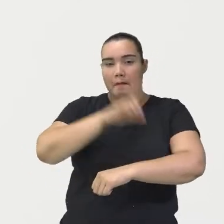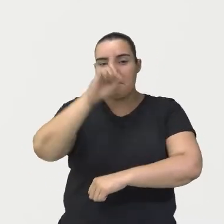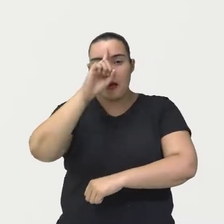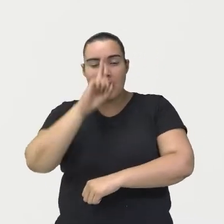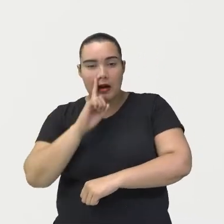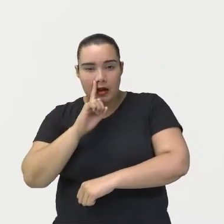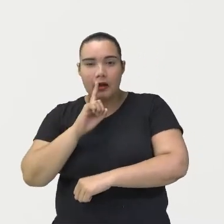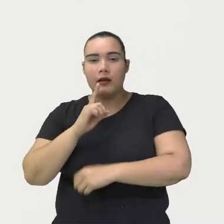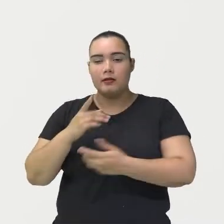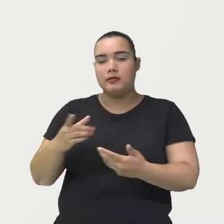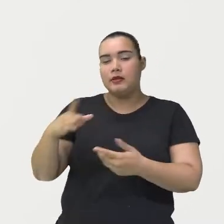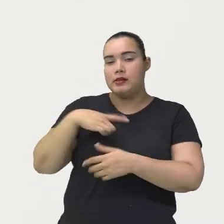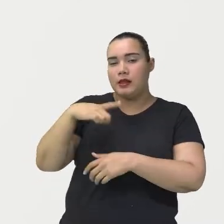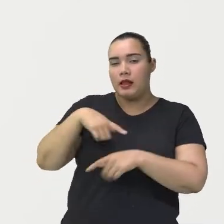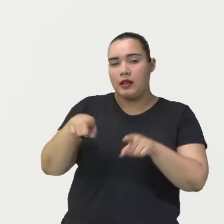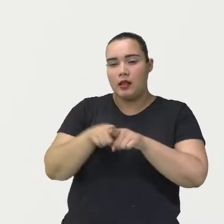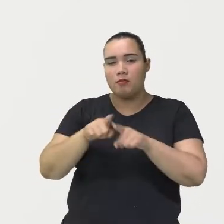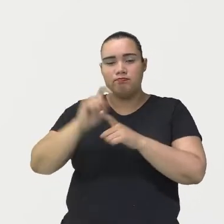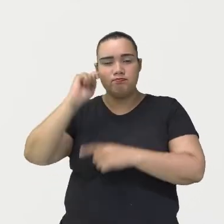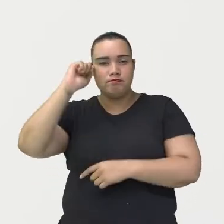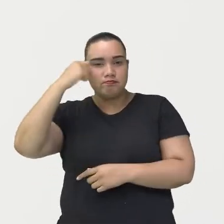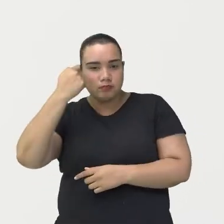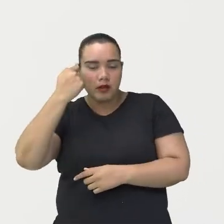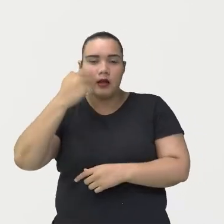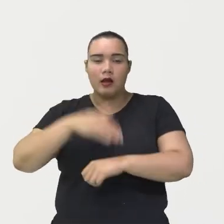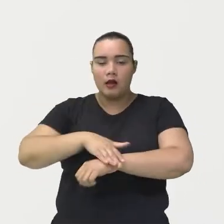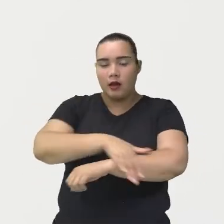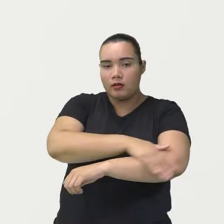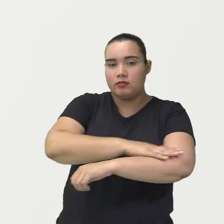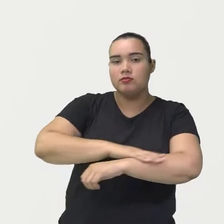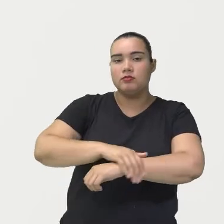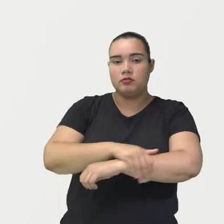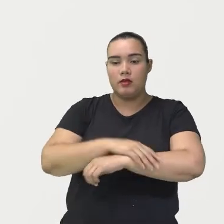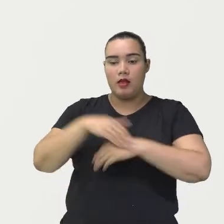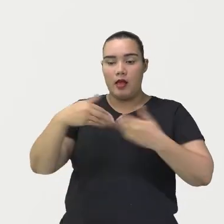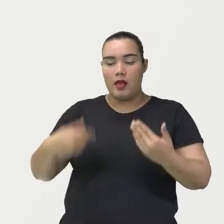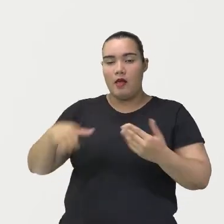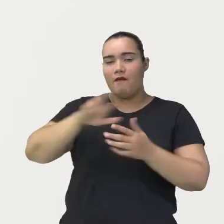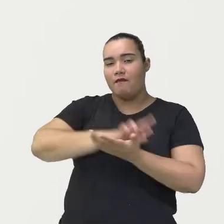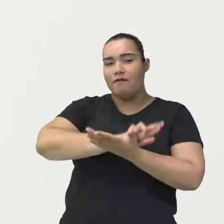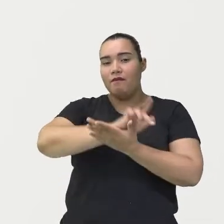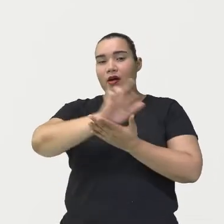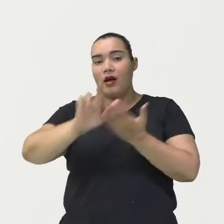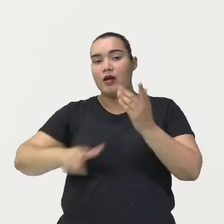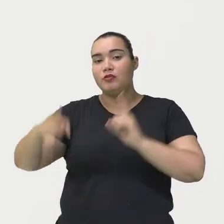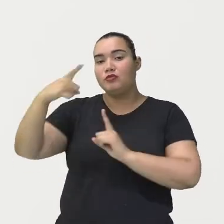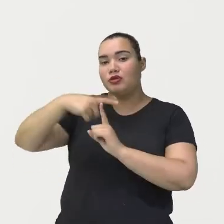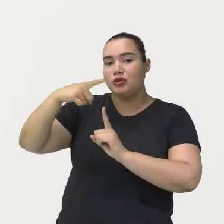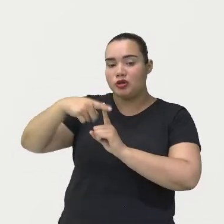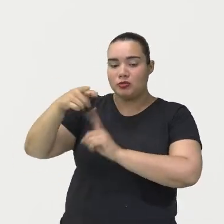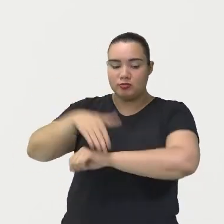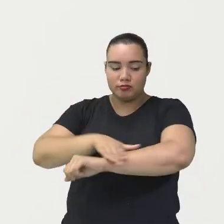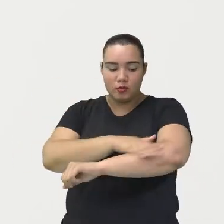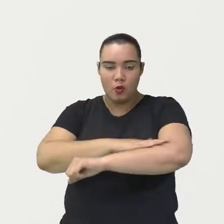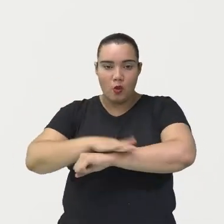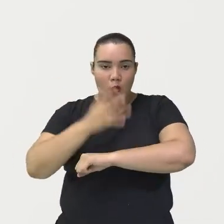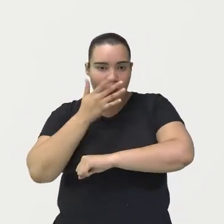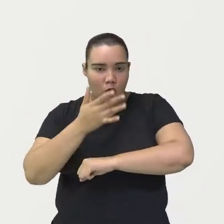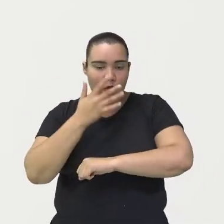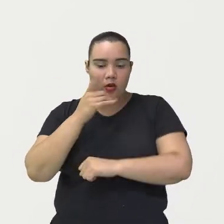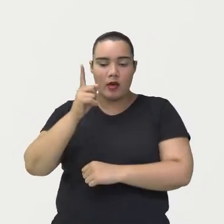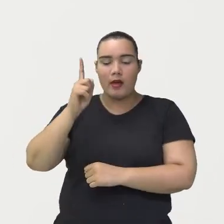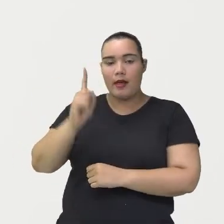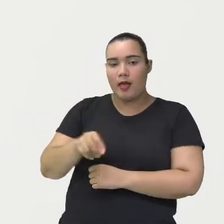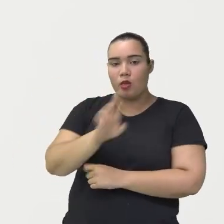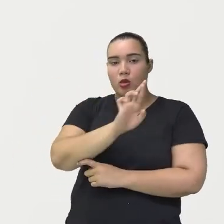pardas, mulatas, negras. Esses tons diferentes de pele é o que a gente chama